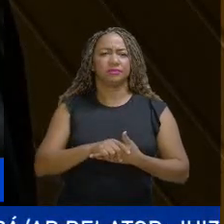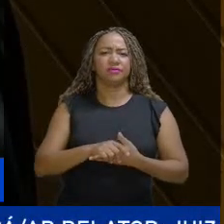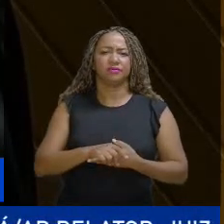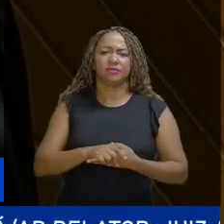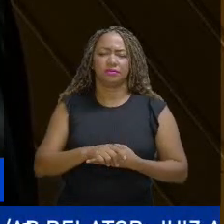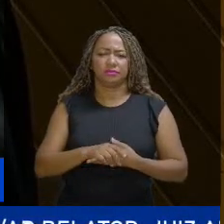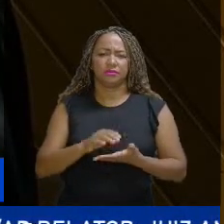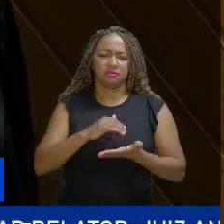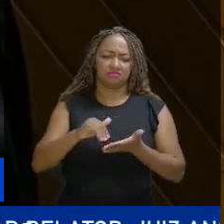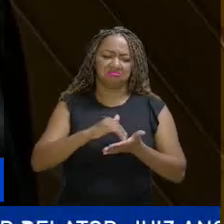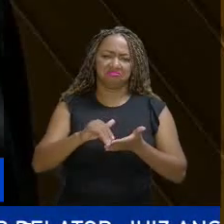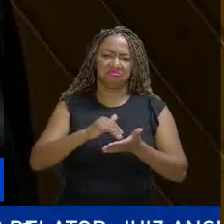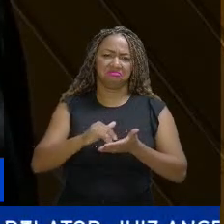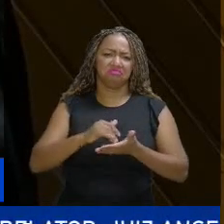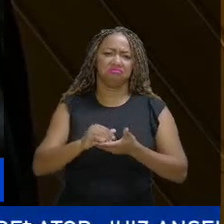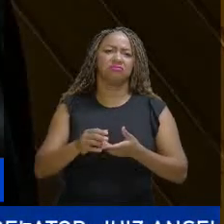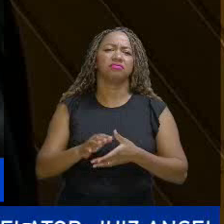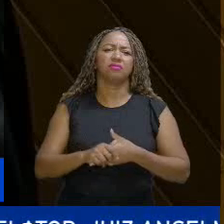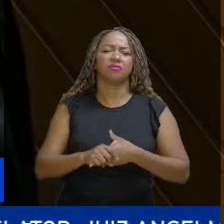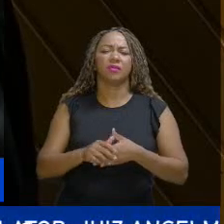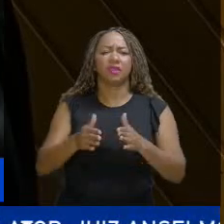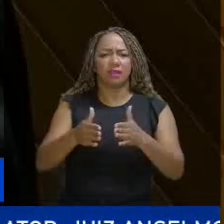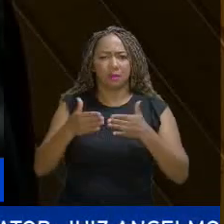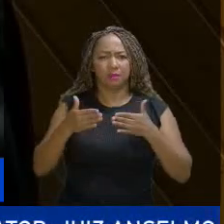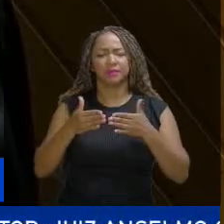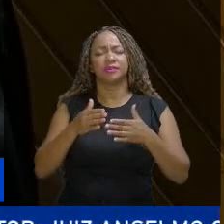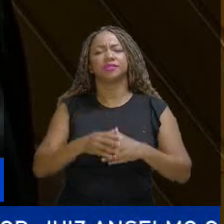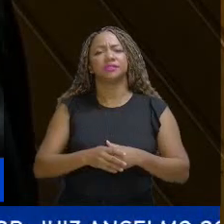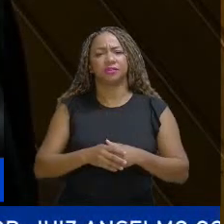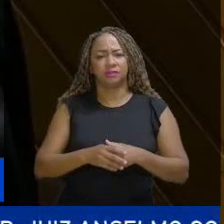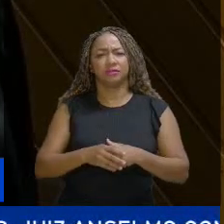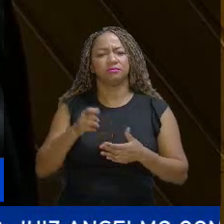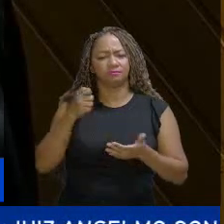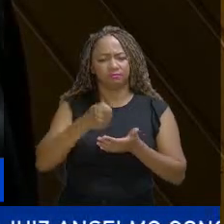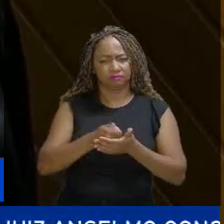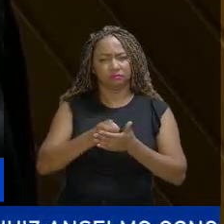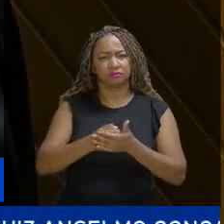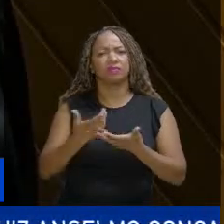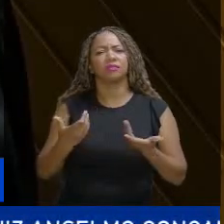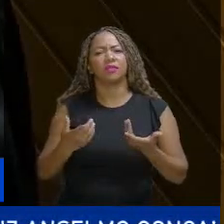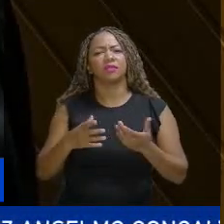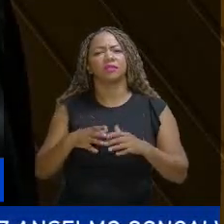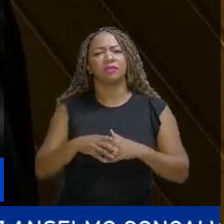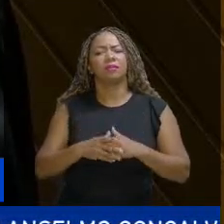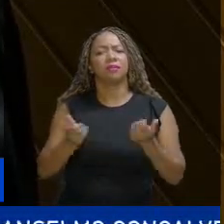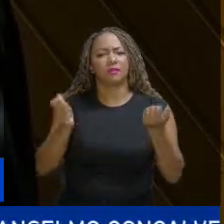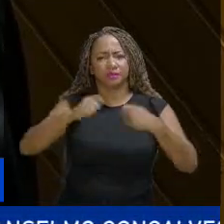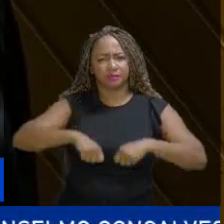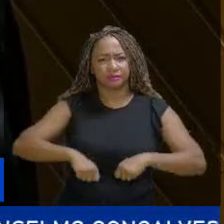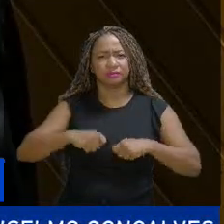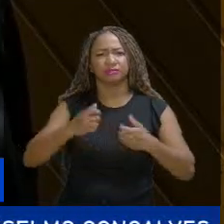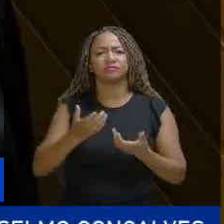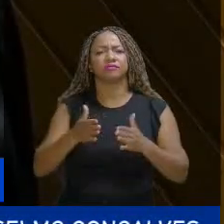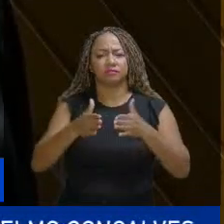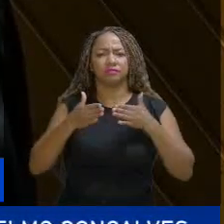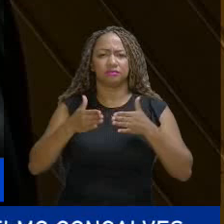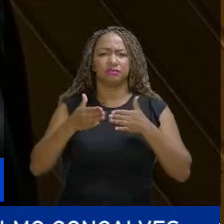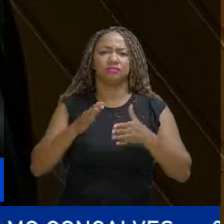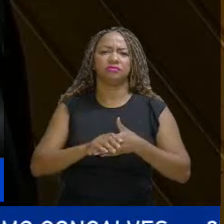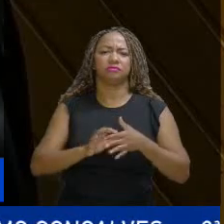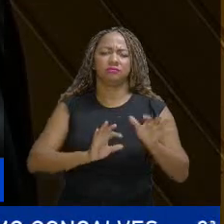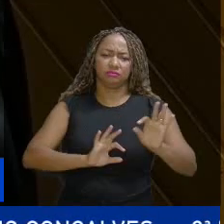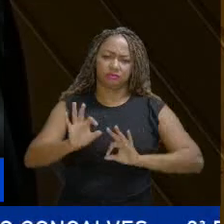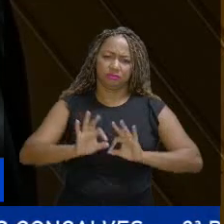Judiciária. Diante desse contexto, a procedência do pedido é medida que se impõe, ressalvando-se, contudo, a possibilidade de eventual pedido